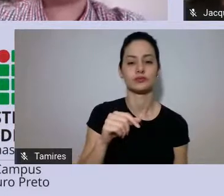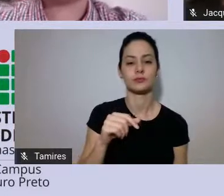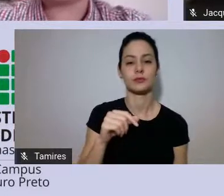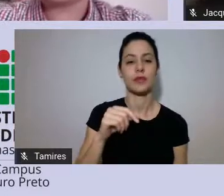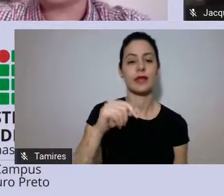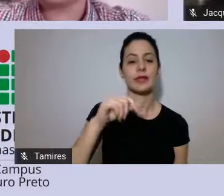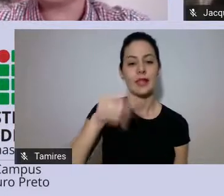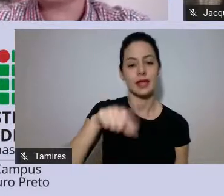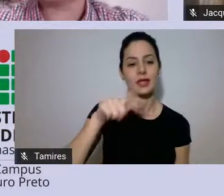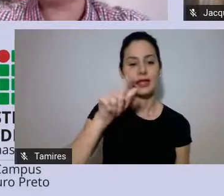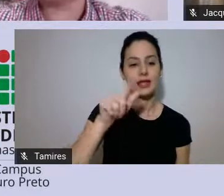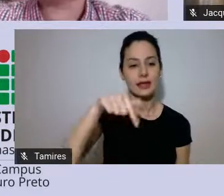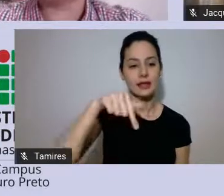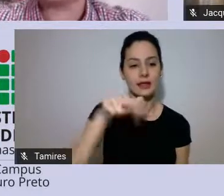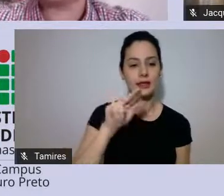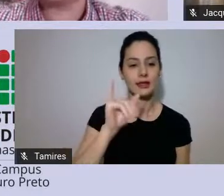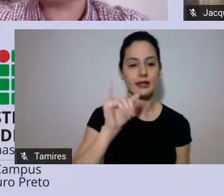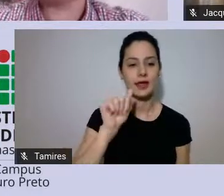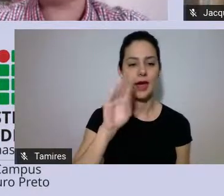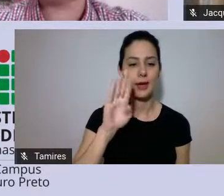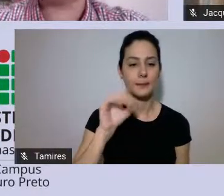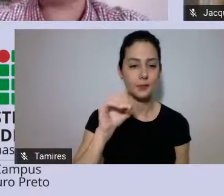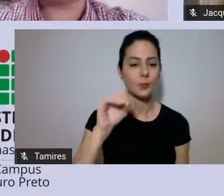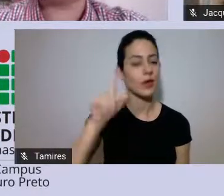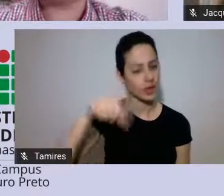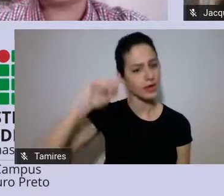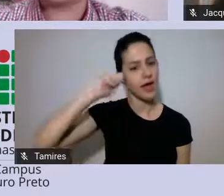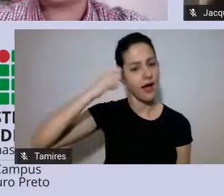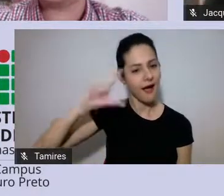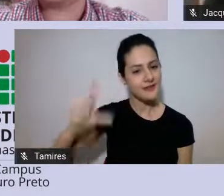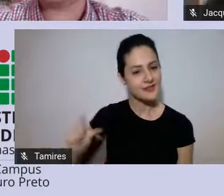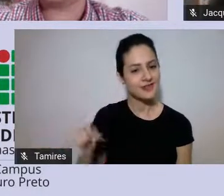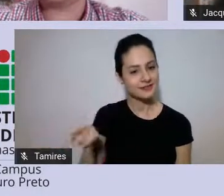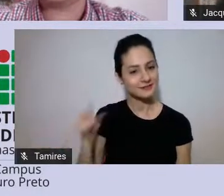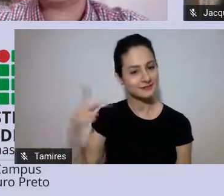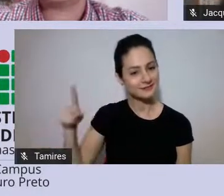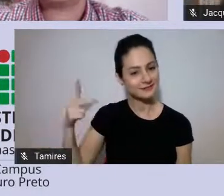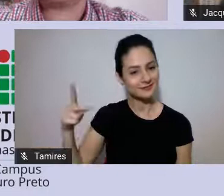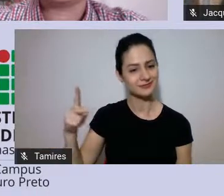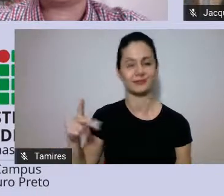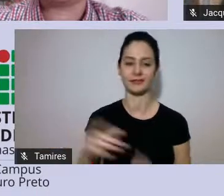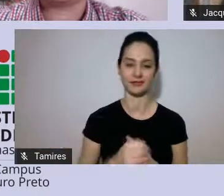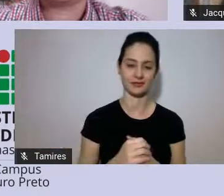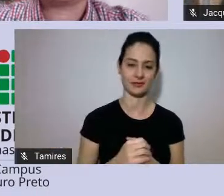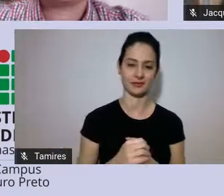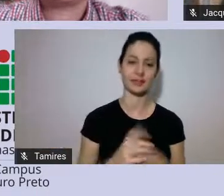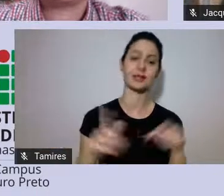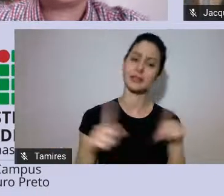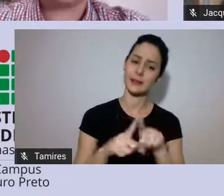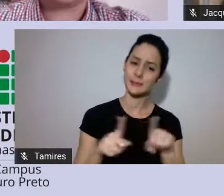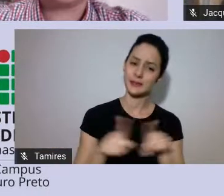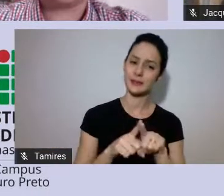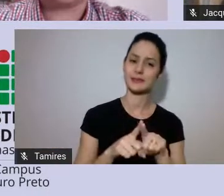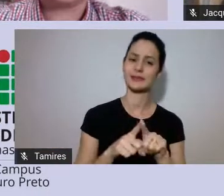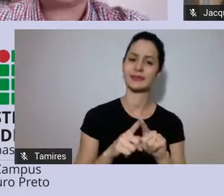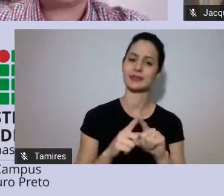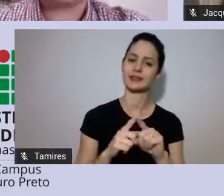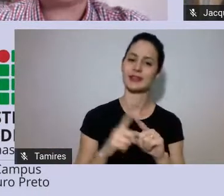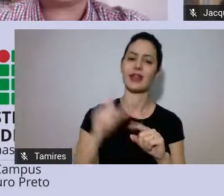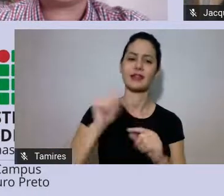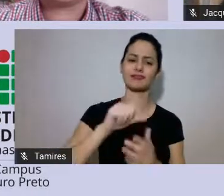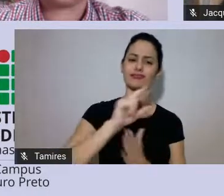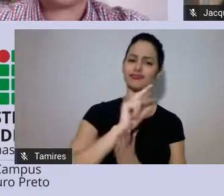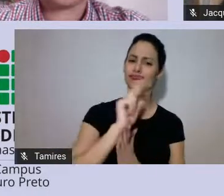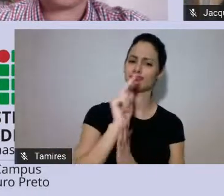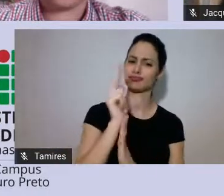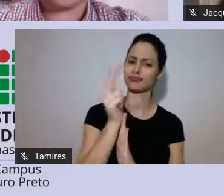o quiabo que vem da África. Então, é uma forma muito caricata de tratar. A mesma coisa com relação às nossas centenas de